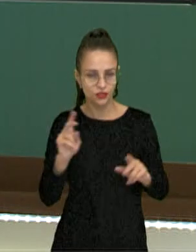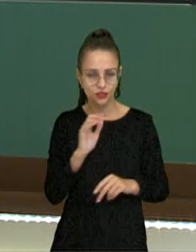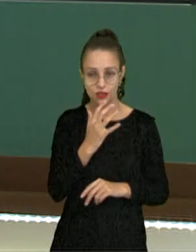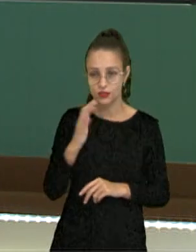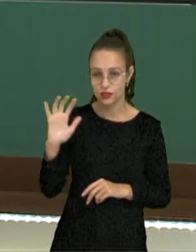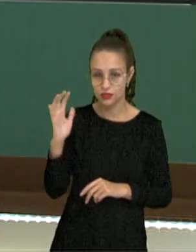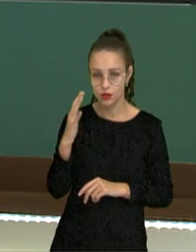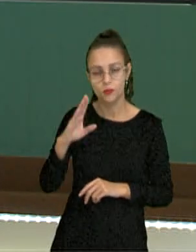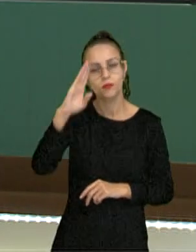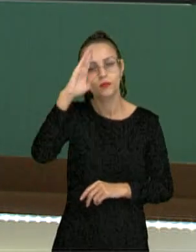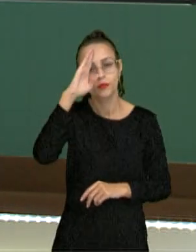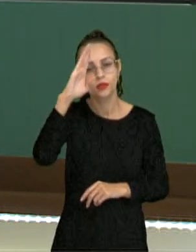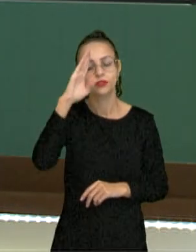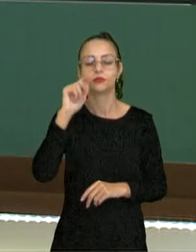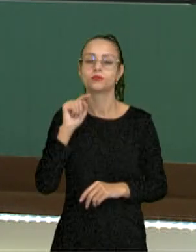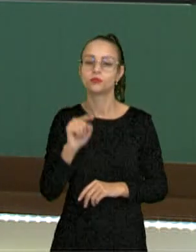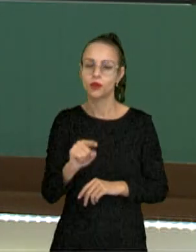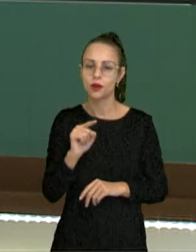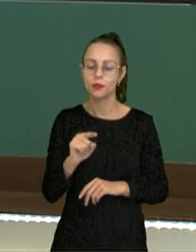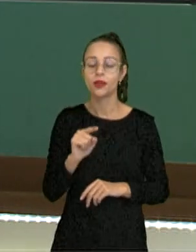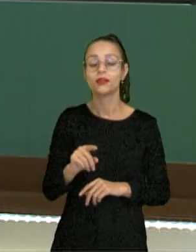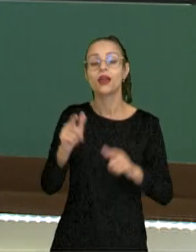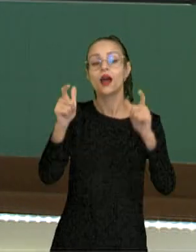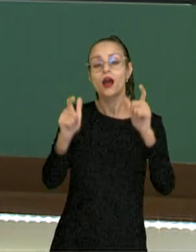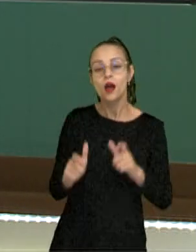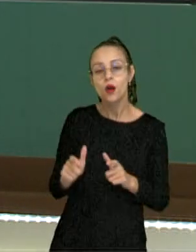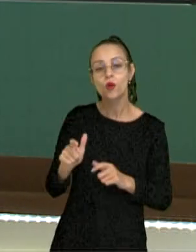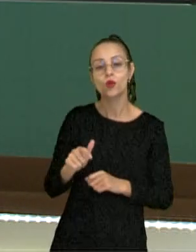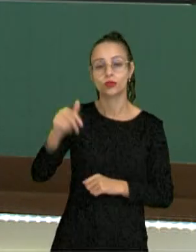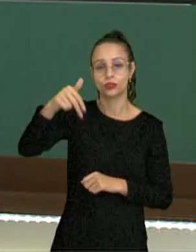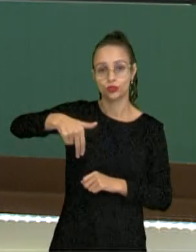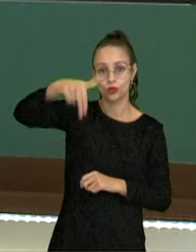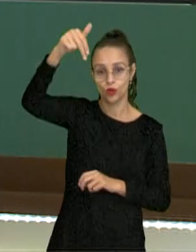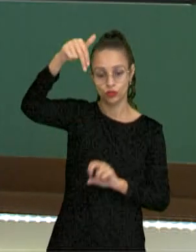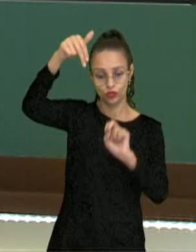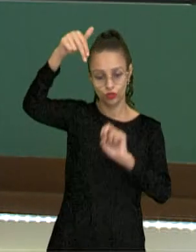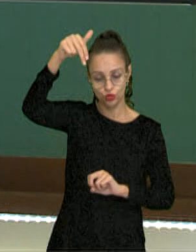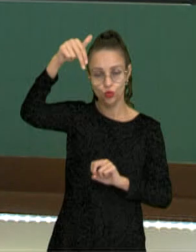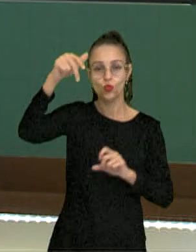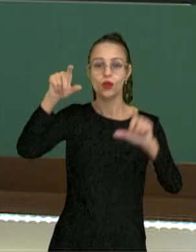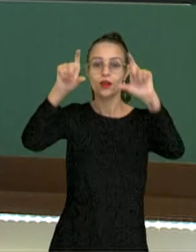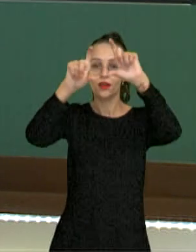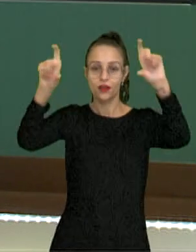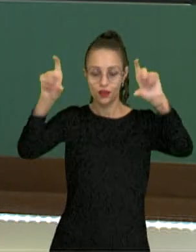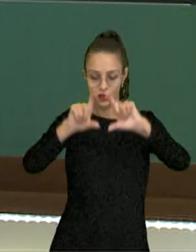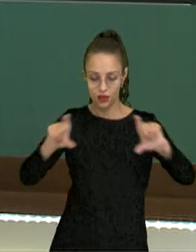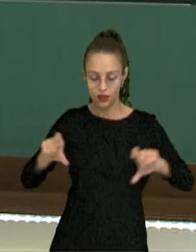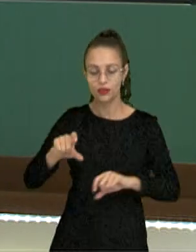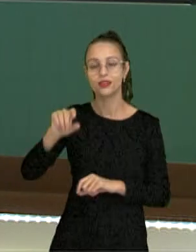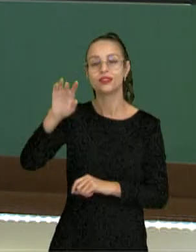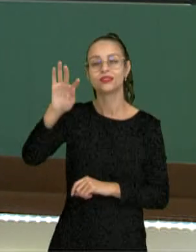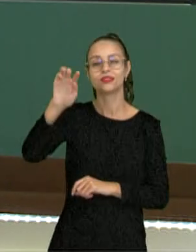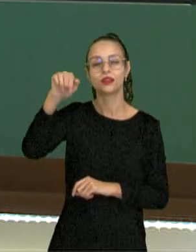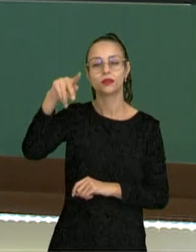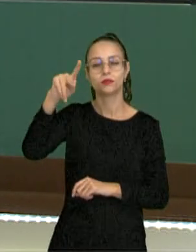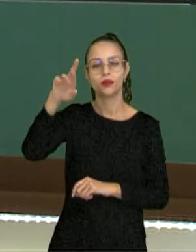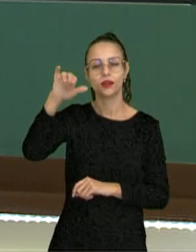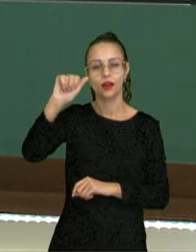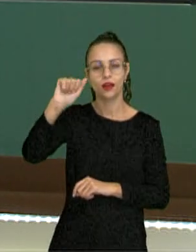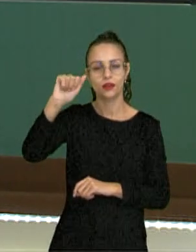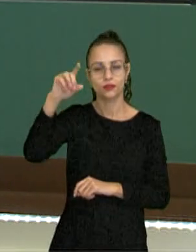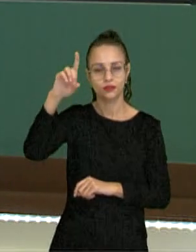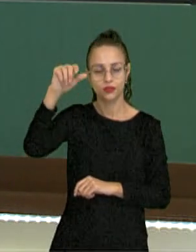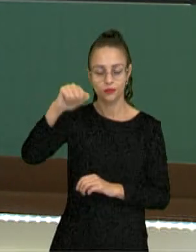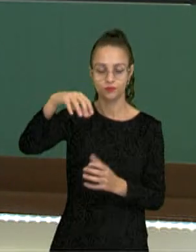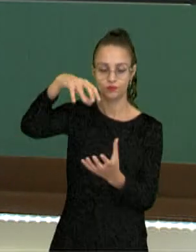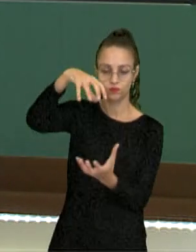outra, principalmente nas zonas temperadas, tanto do norte quanto do sul. E as zonas polares, Ártica e Antártica, o que a gente vai